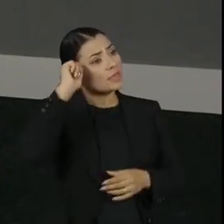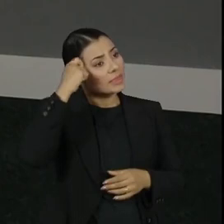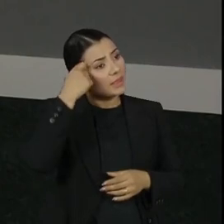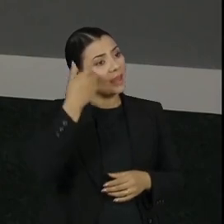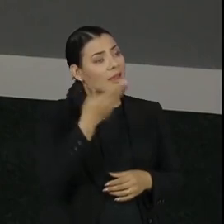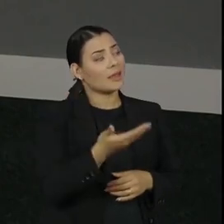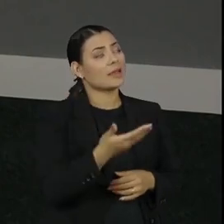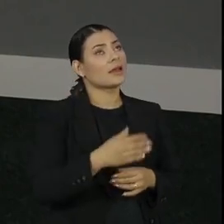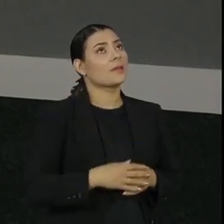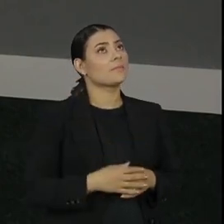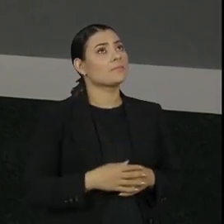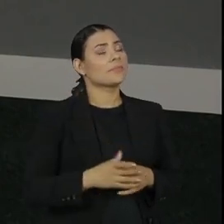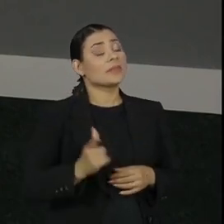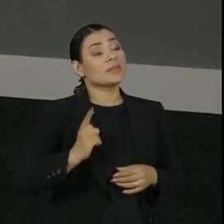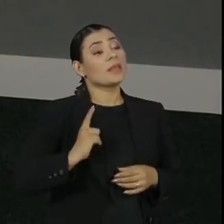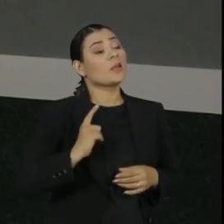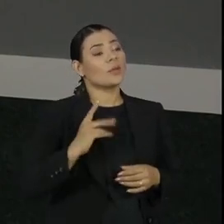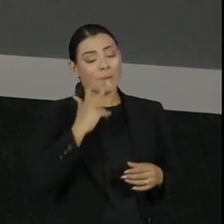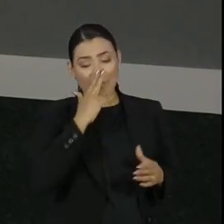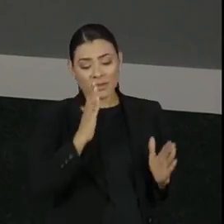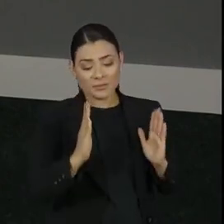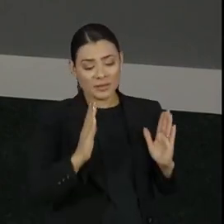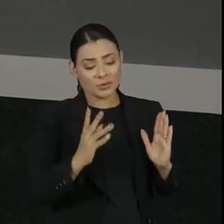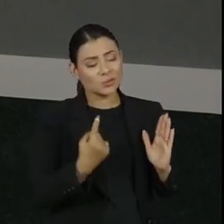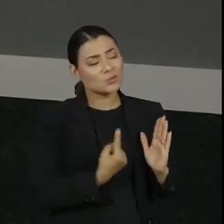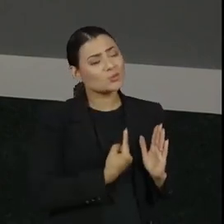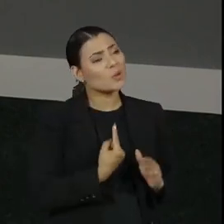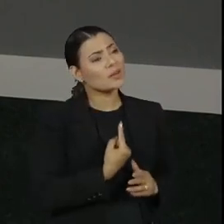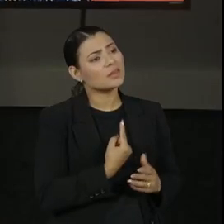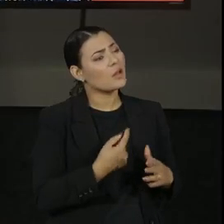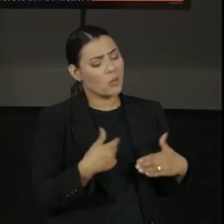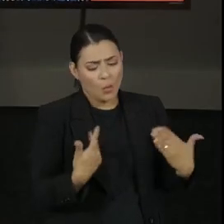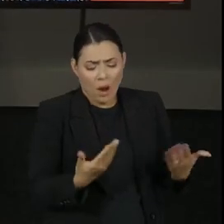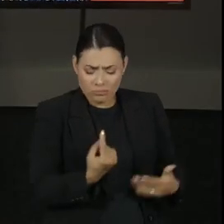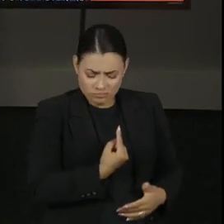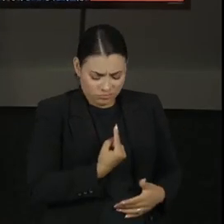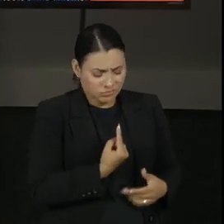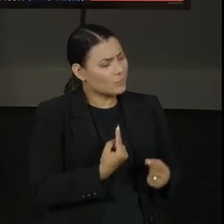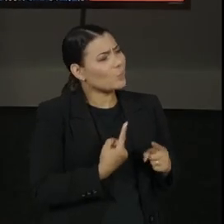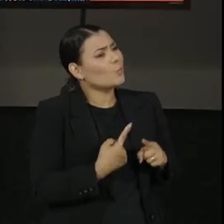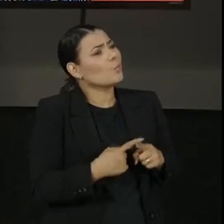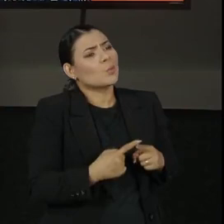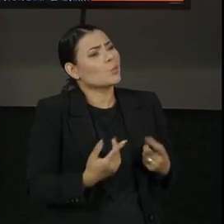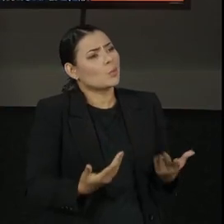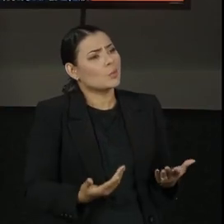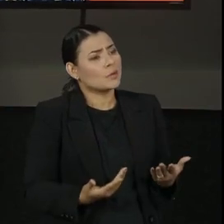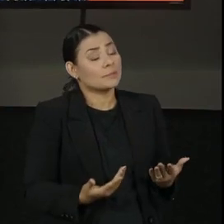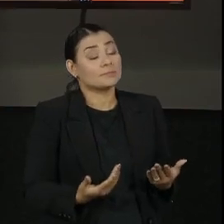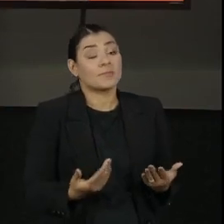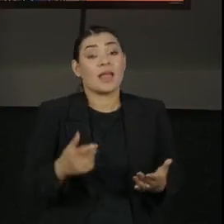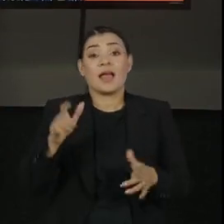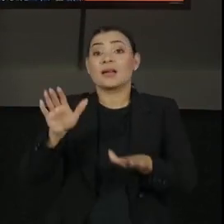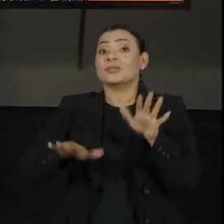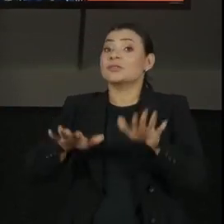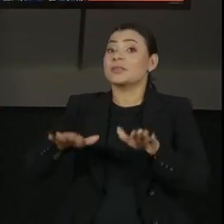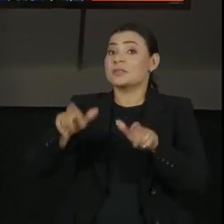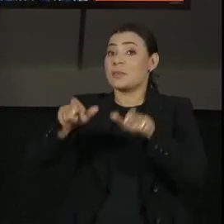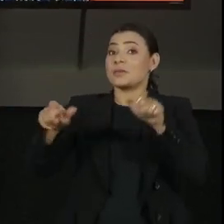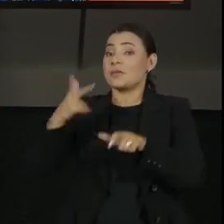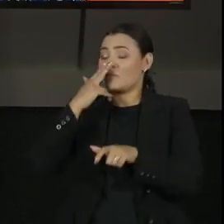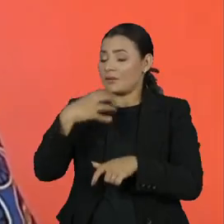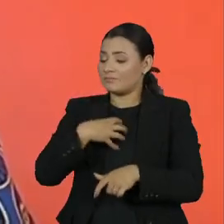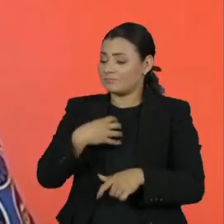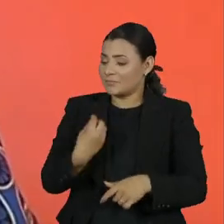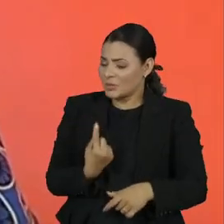ela vivencia uma solidão. Que solidão é essa? Acho que às vezes as pessoas, quando ouvem falar sobre a solidão da